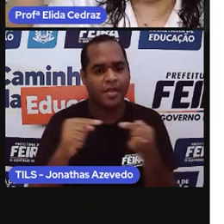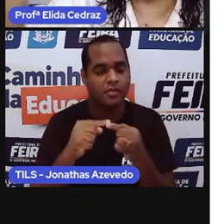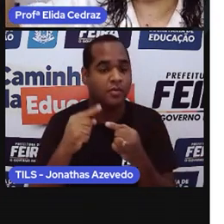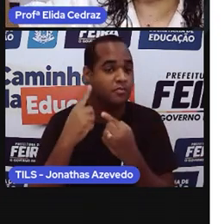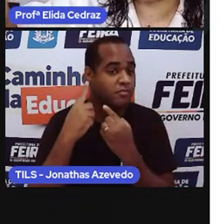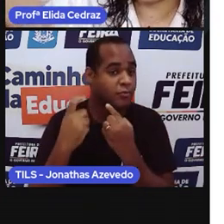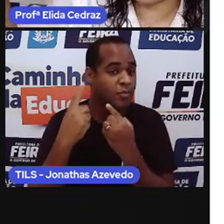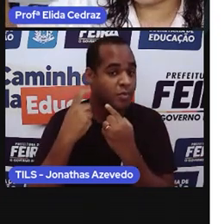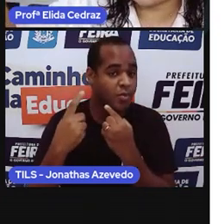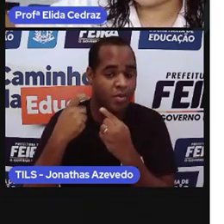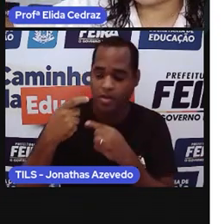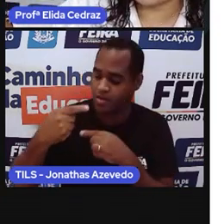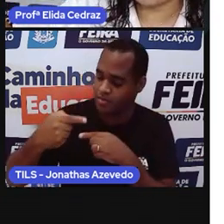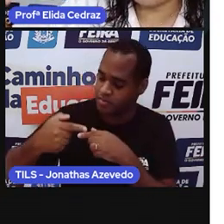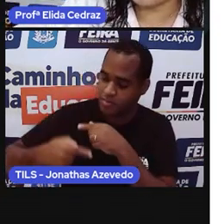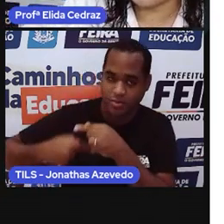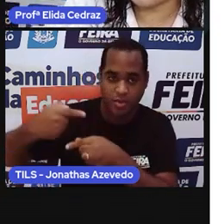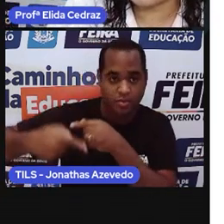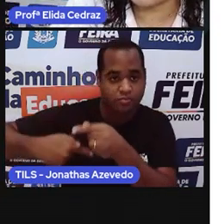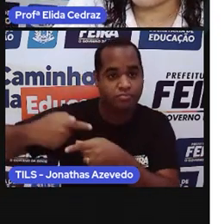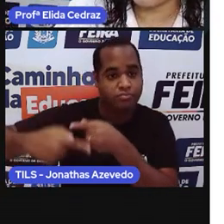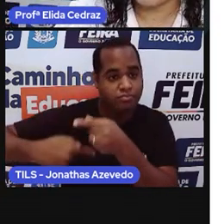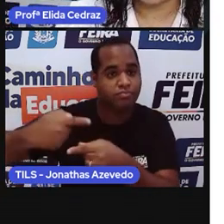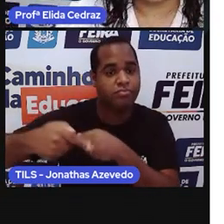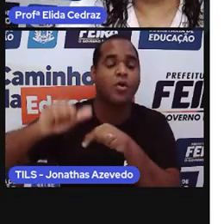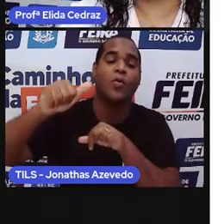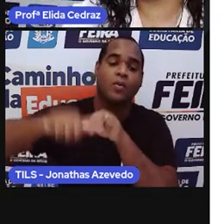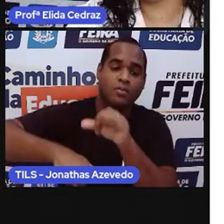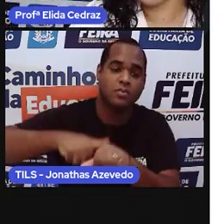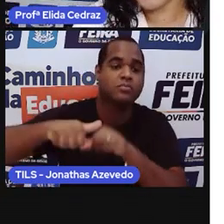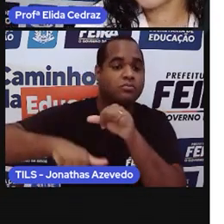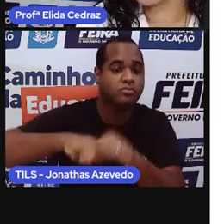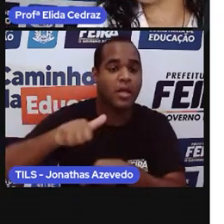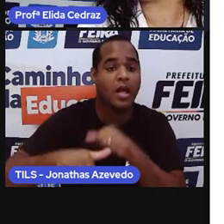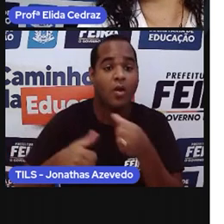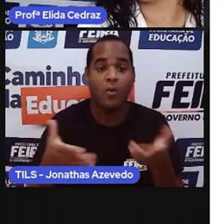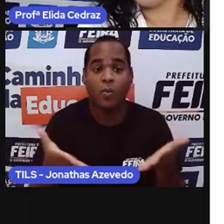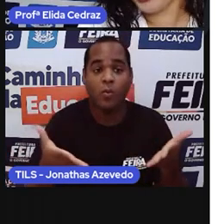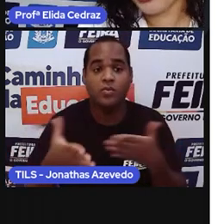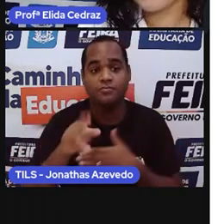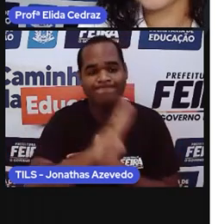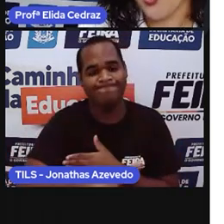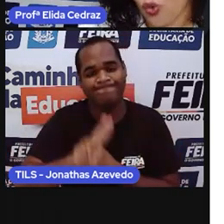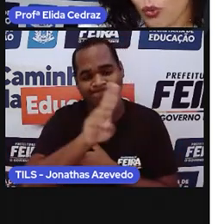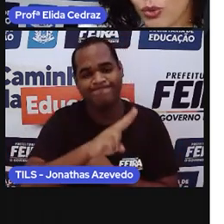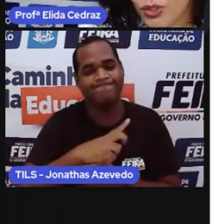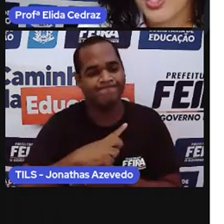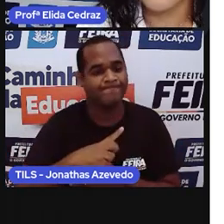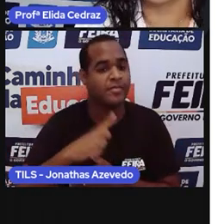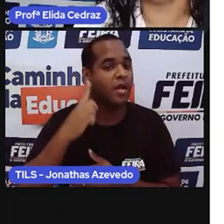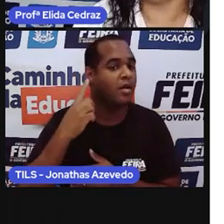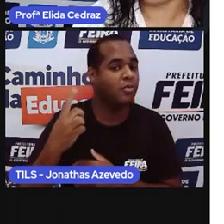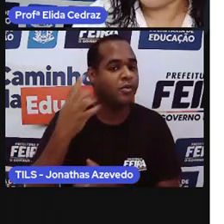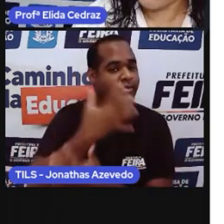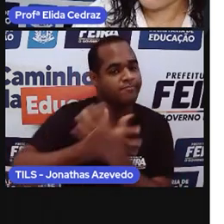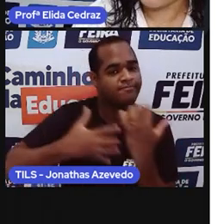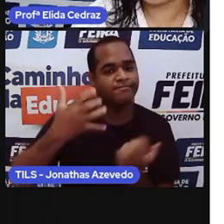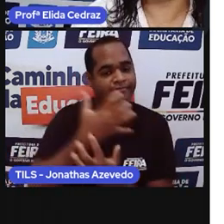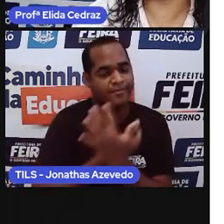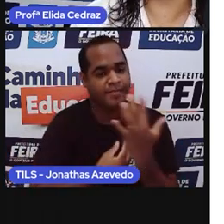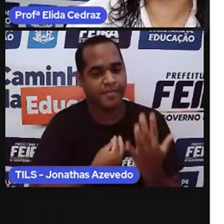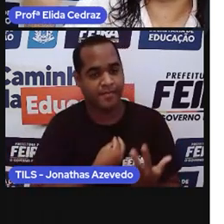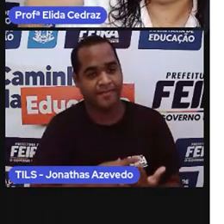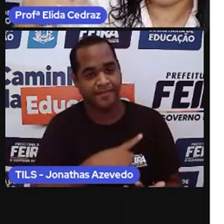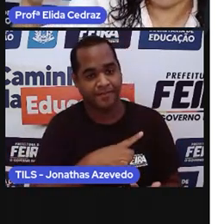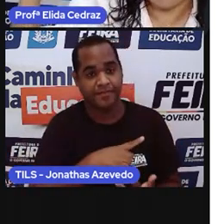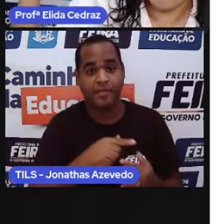foram passando de geração a geração, e nós utilizamos muitos sons e muitos